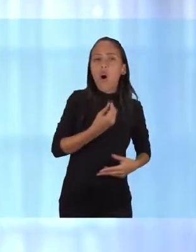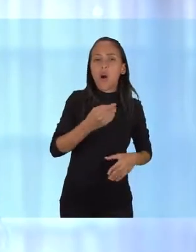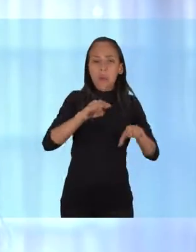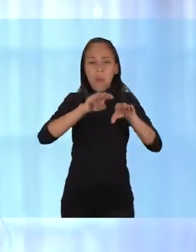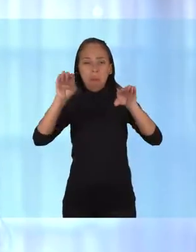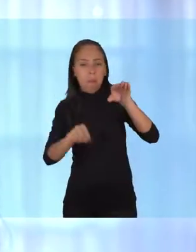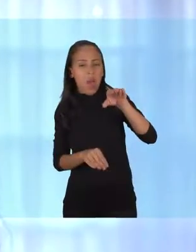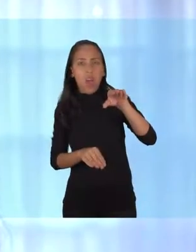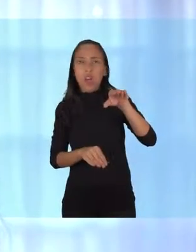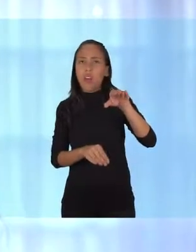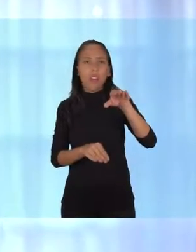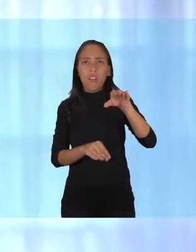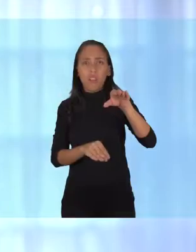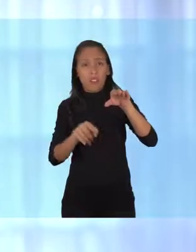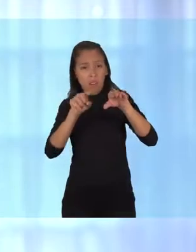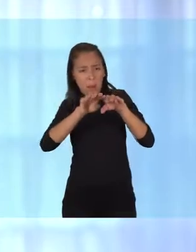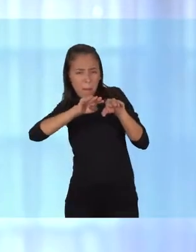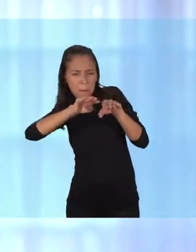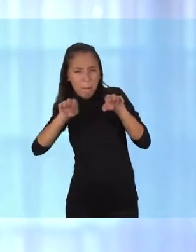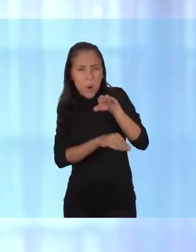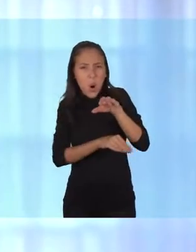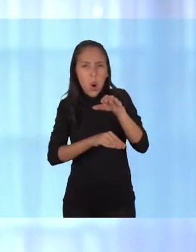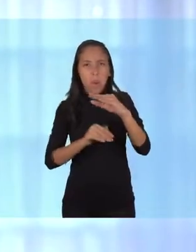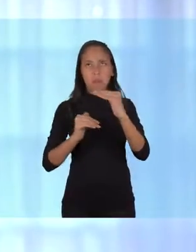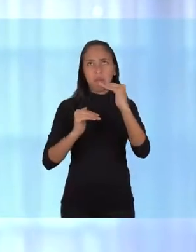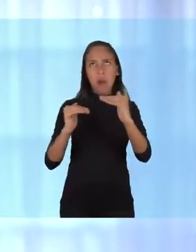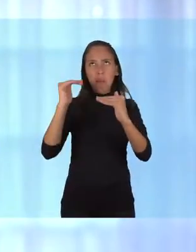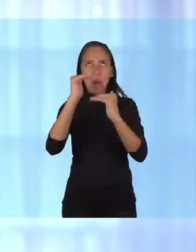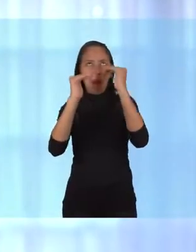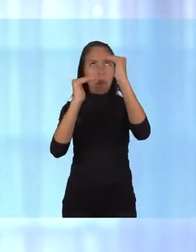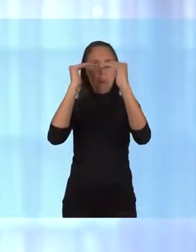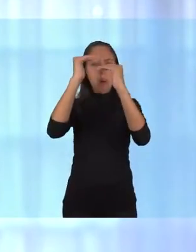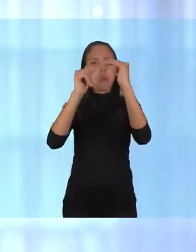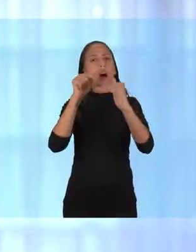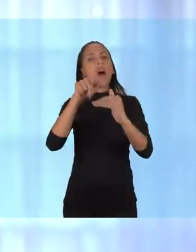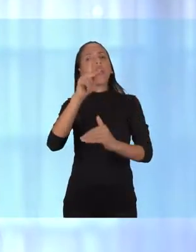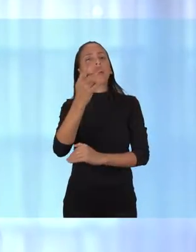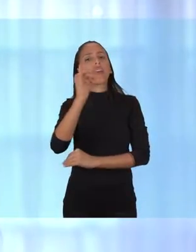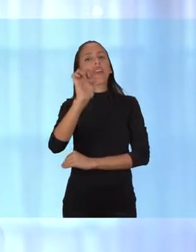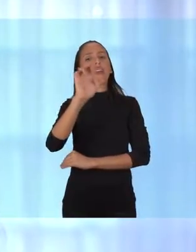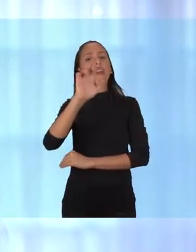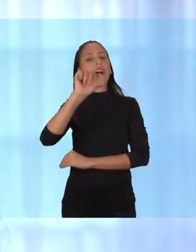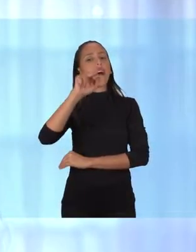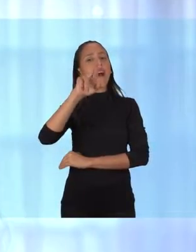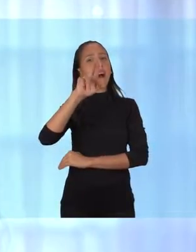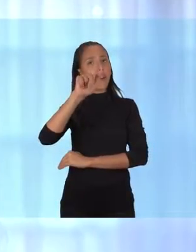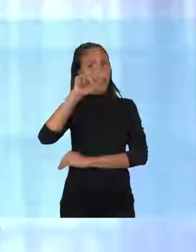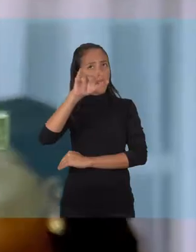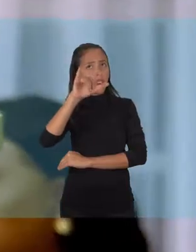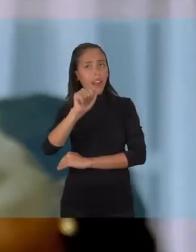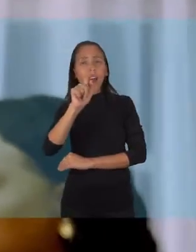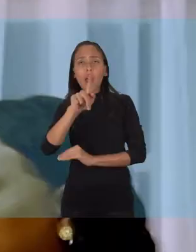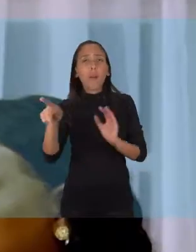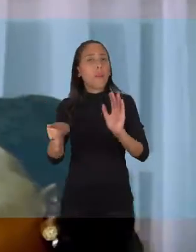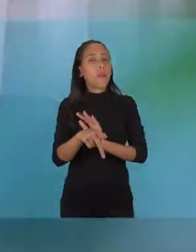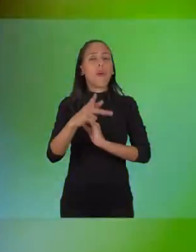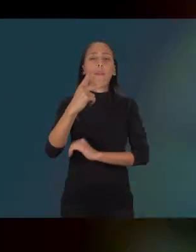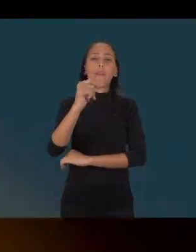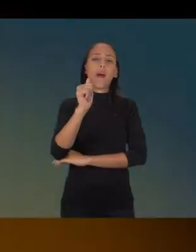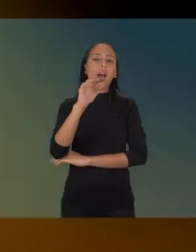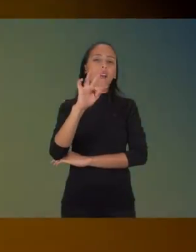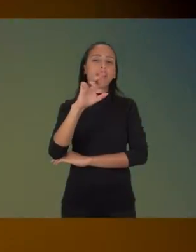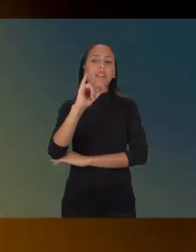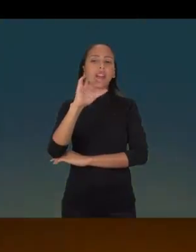hierárquico. A hierarquia é mais um dos atributos do patriarcado. Então, na verdade, a gente quer romper com